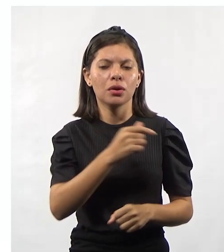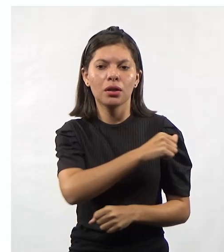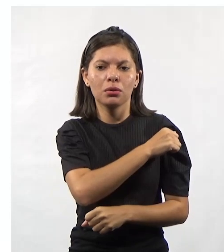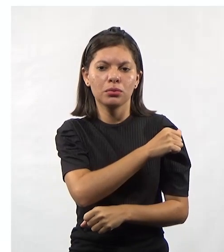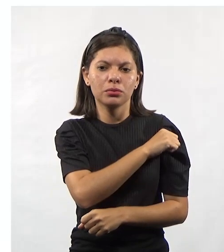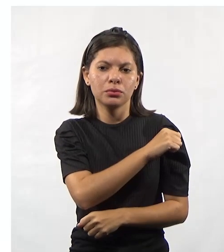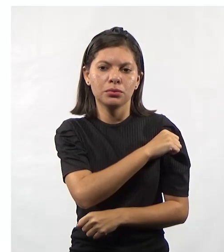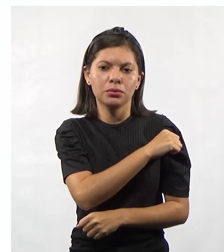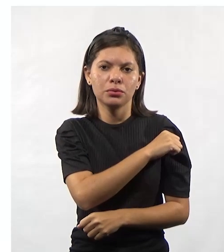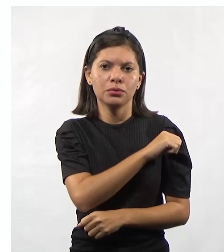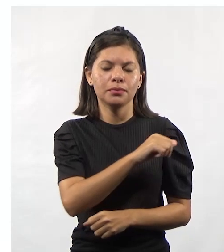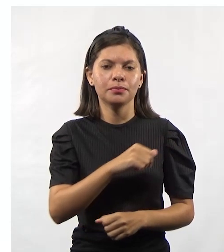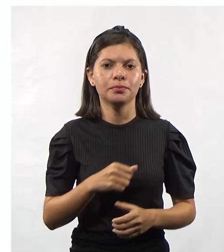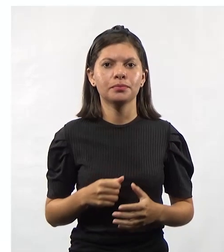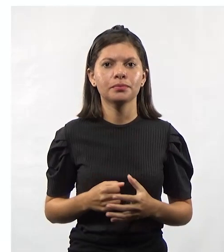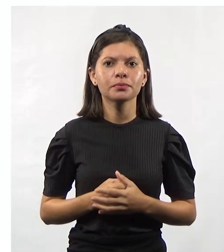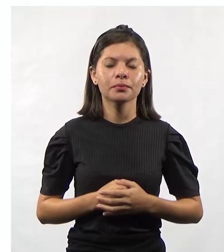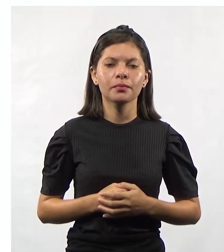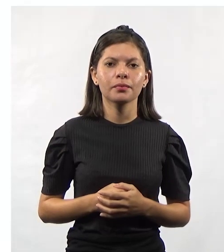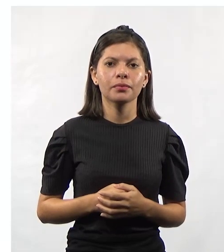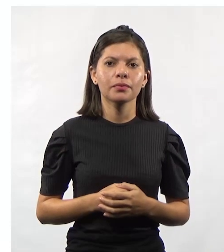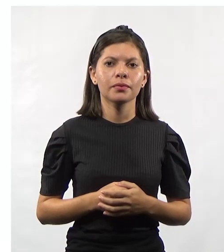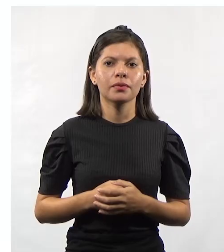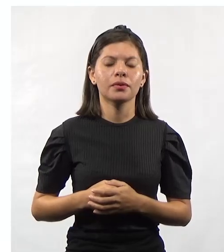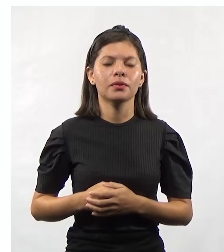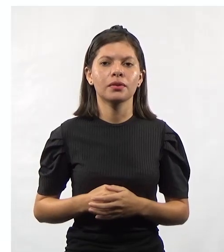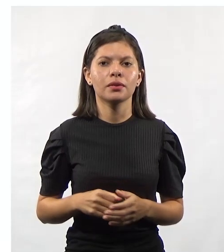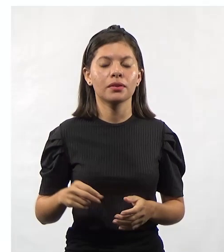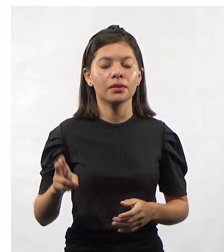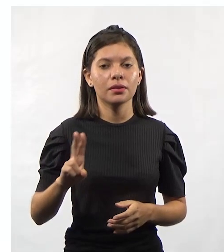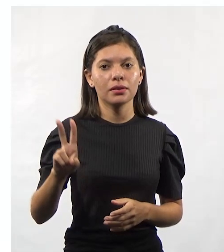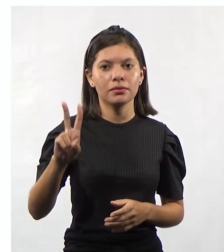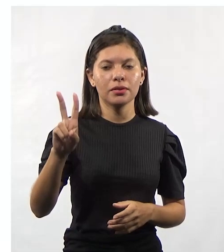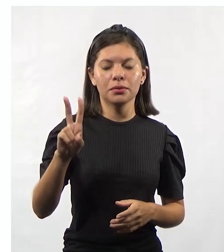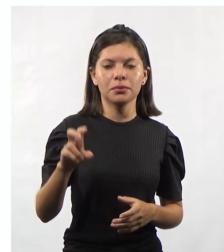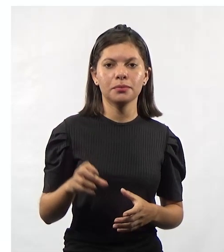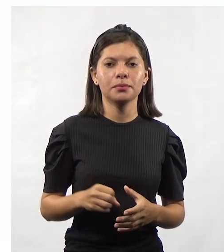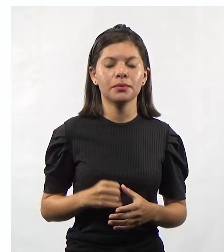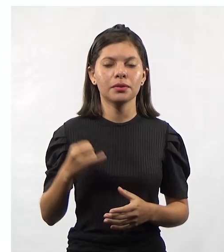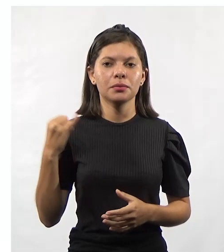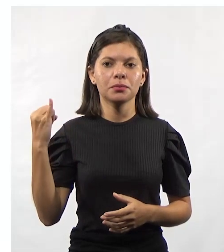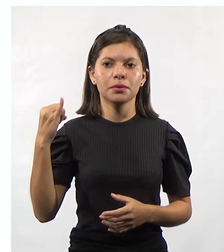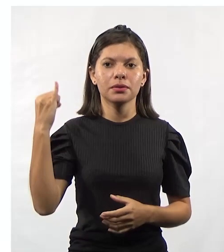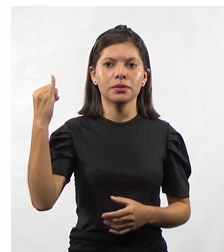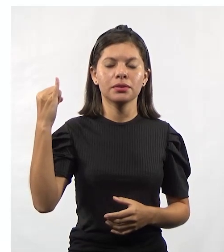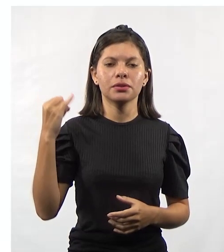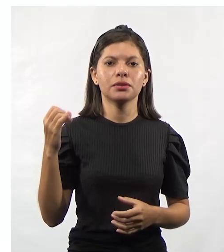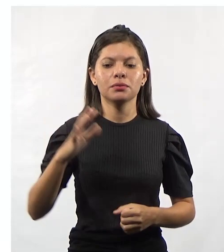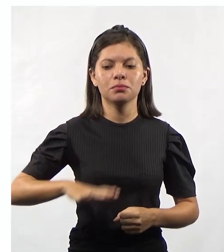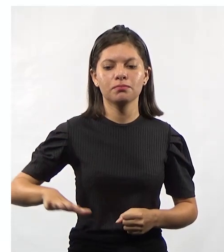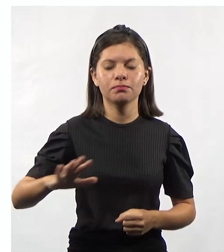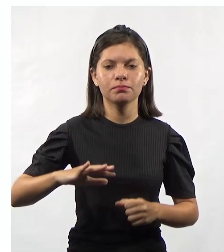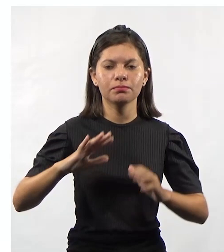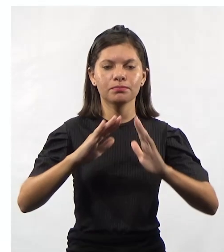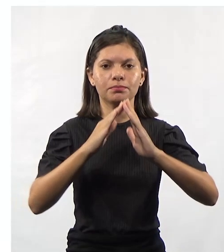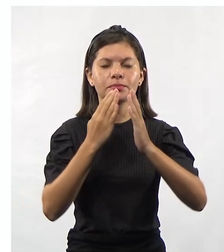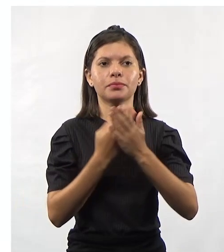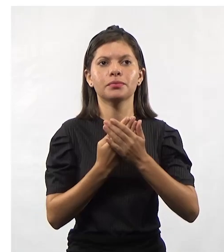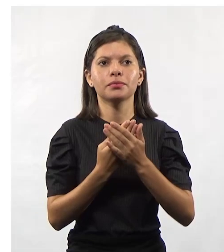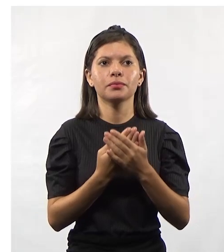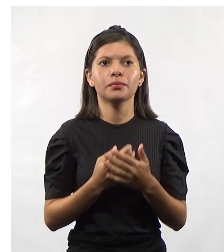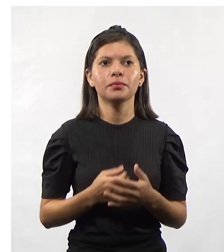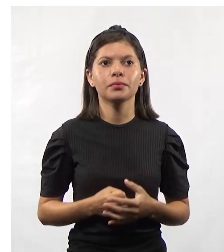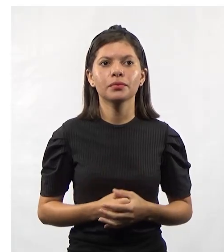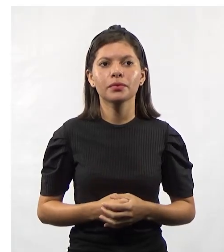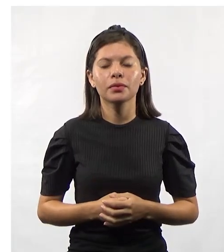nossos alunos nesses aspectos da ética do cuidado de si. Então, essa ética, ela é muito importante no ambiente